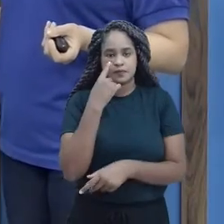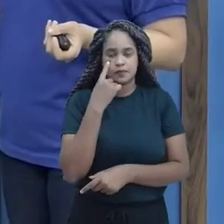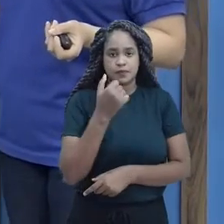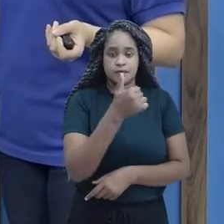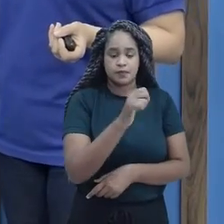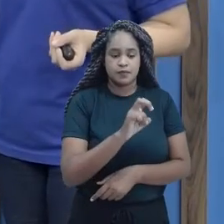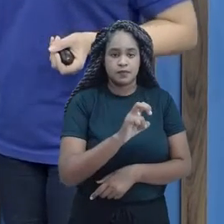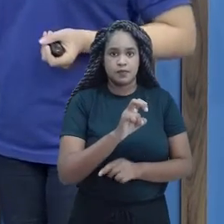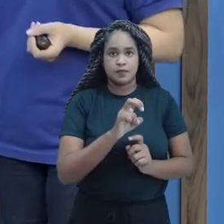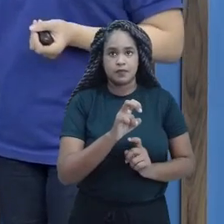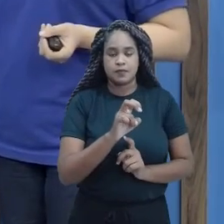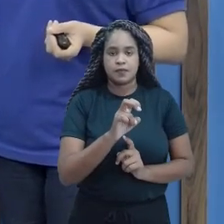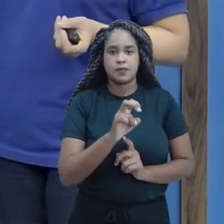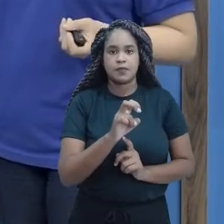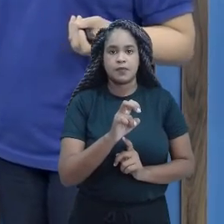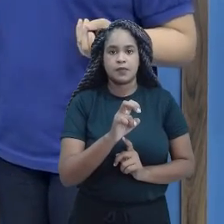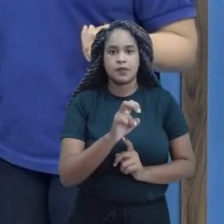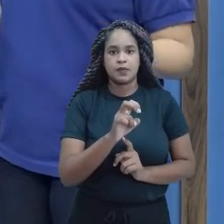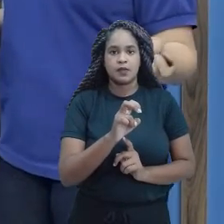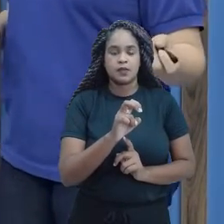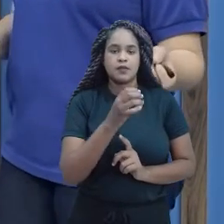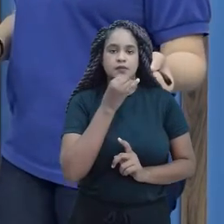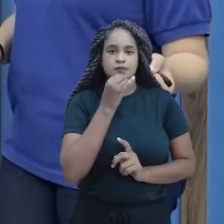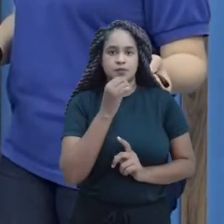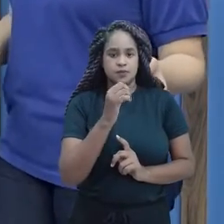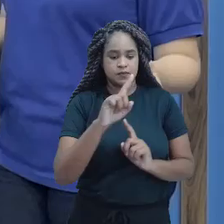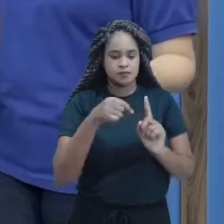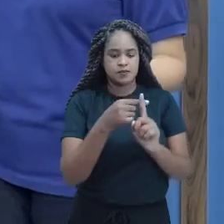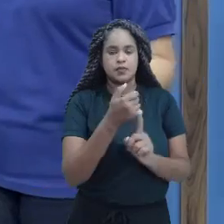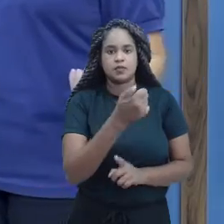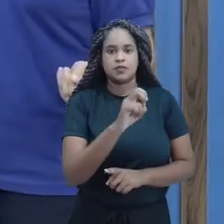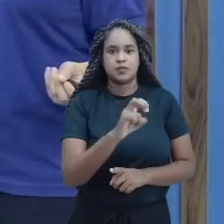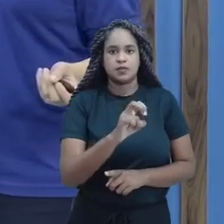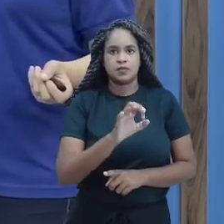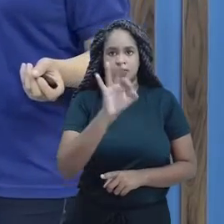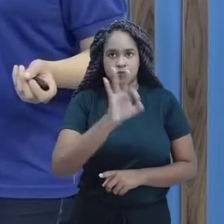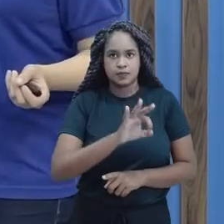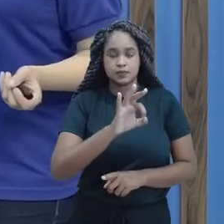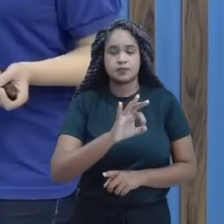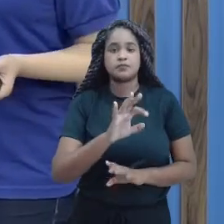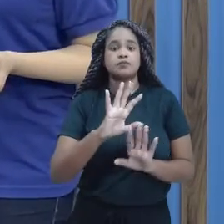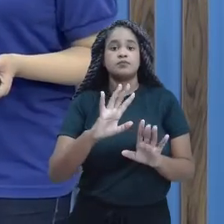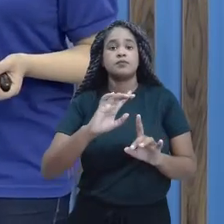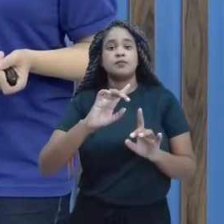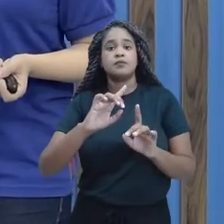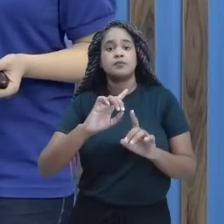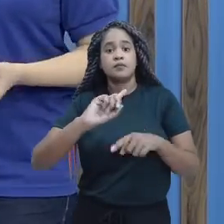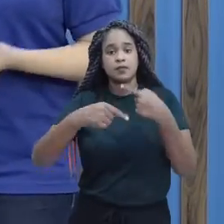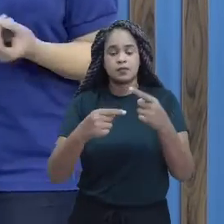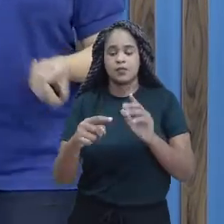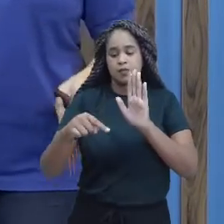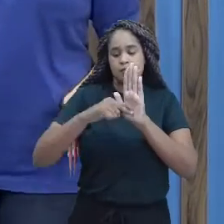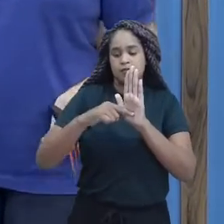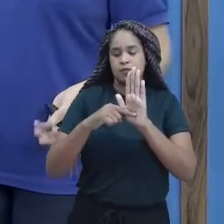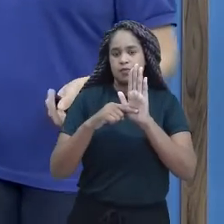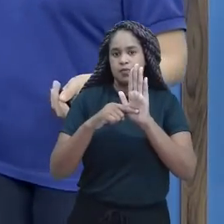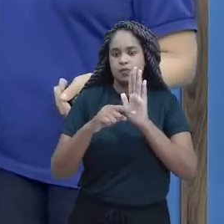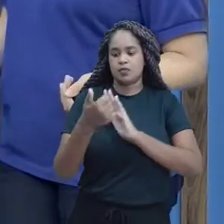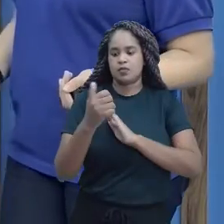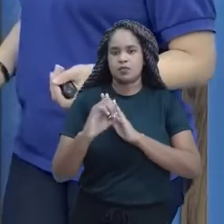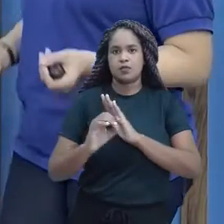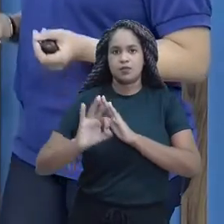Inicialmente colocou-se uma adição de 15%, depois a gente tem uma subtração, né, um desconto